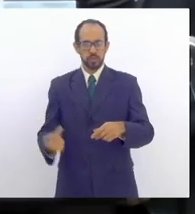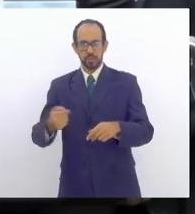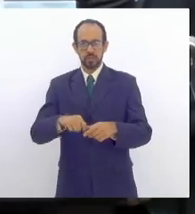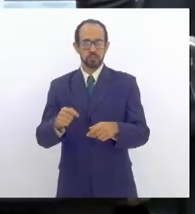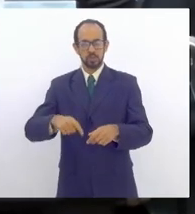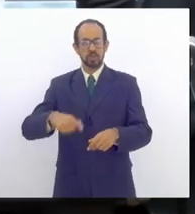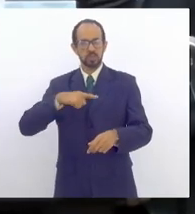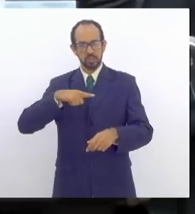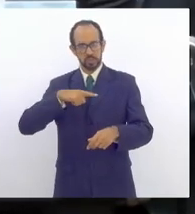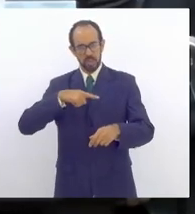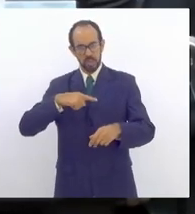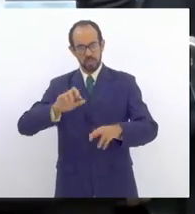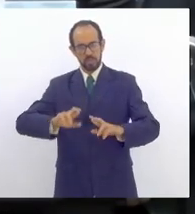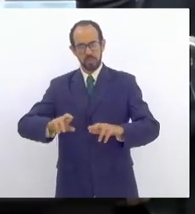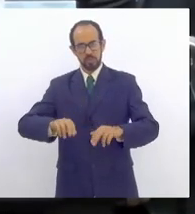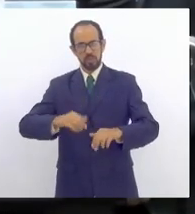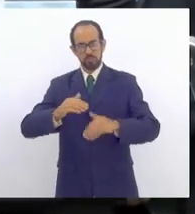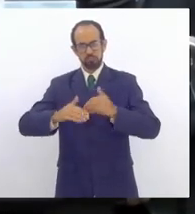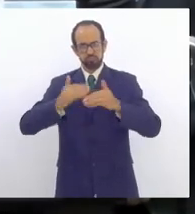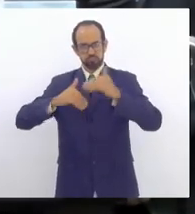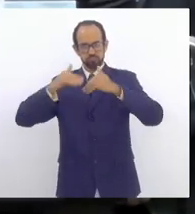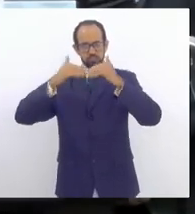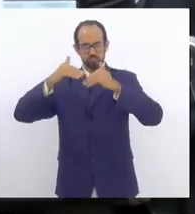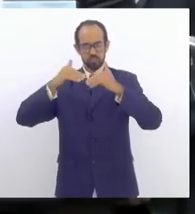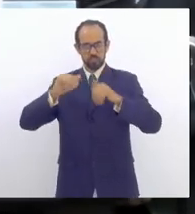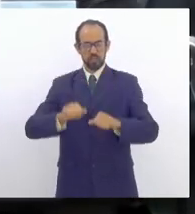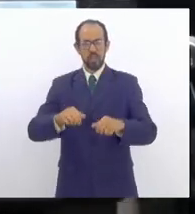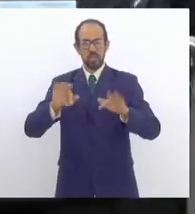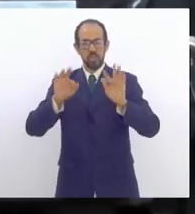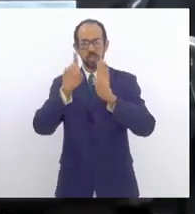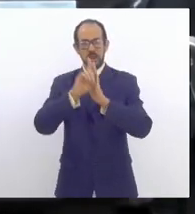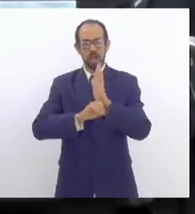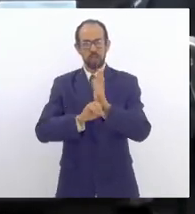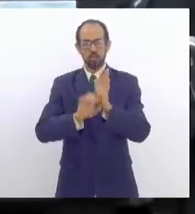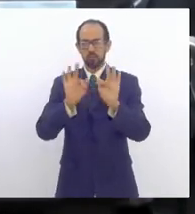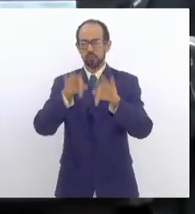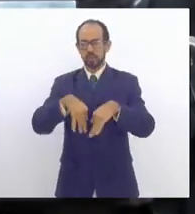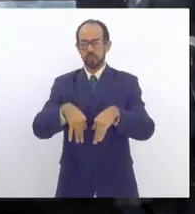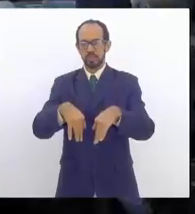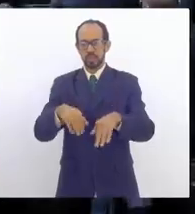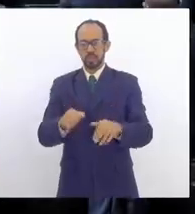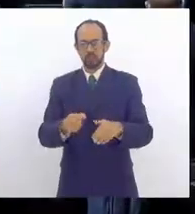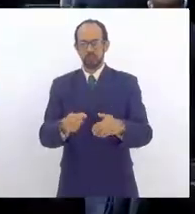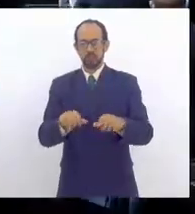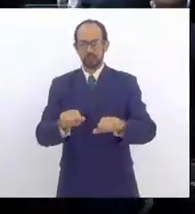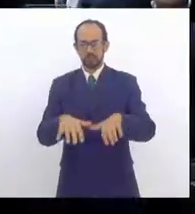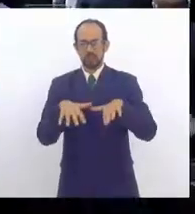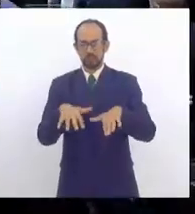êxito no desempenho desta nobre função. Declaro encerrado esta sessão.